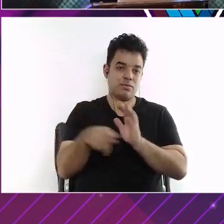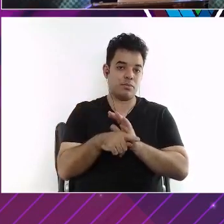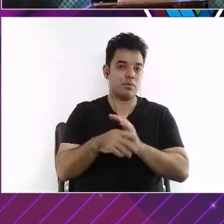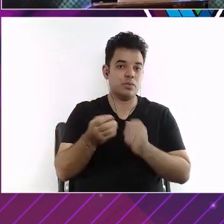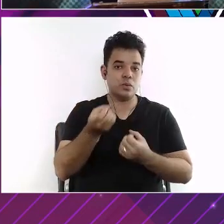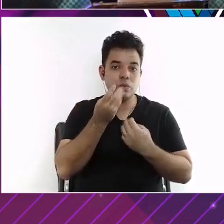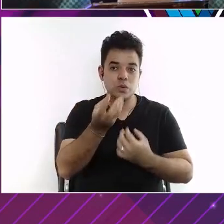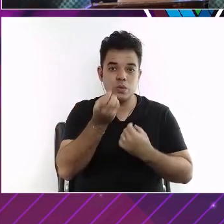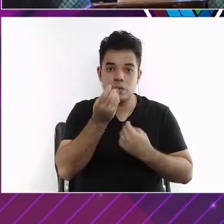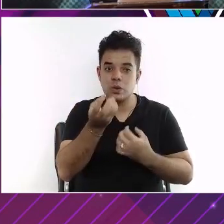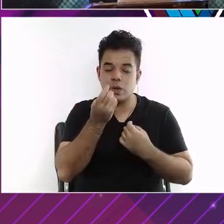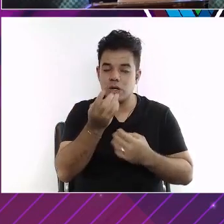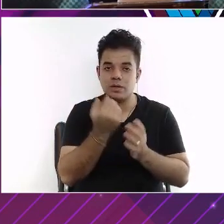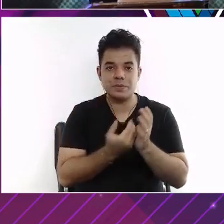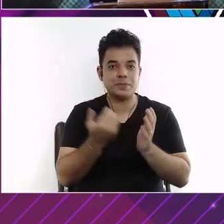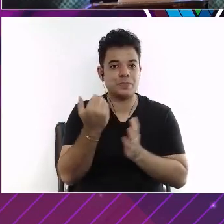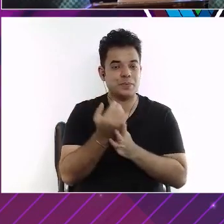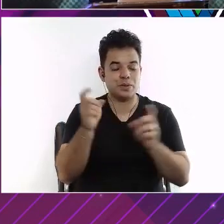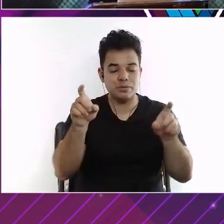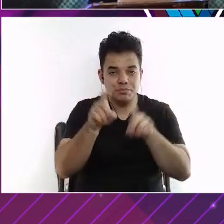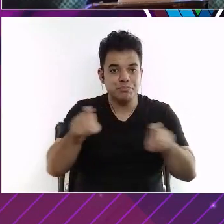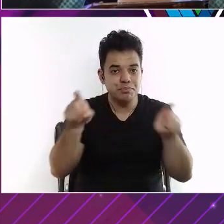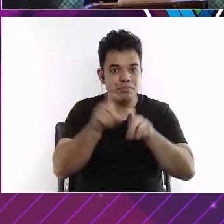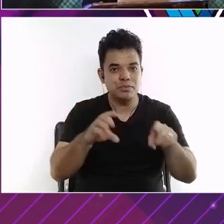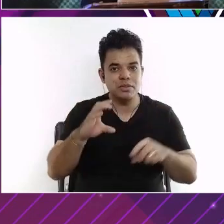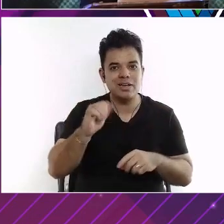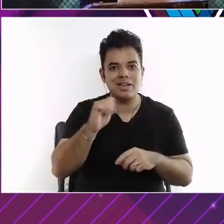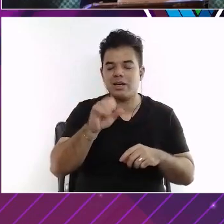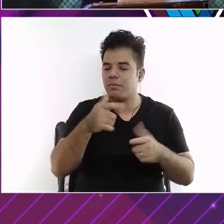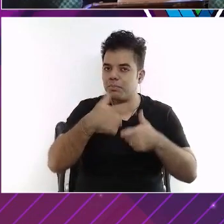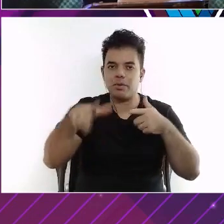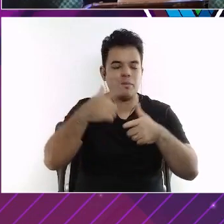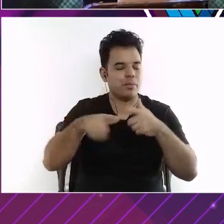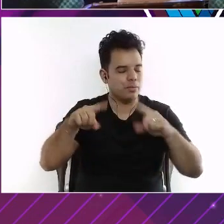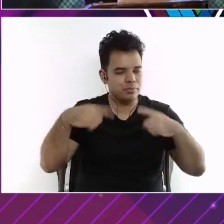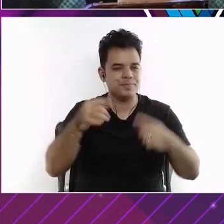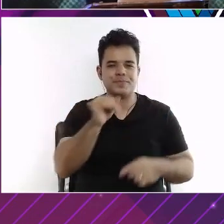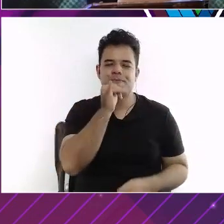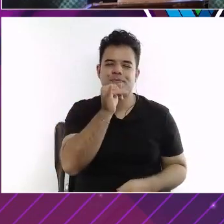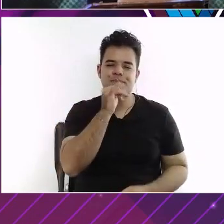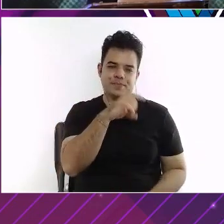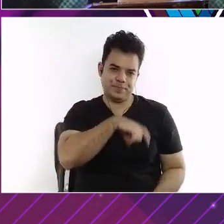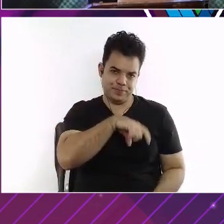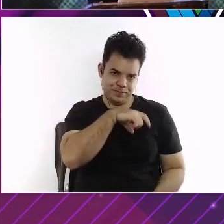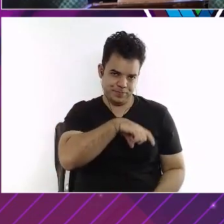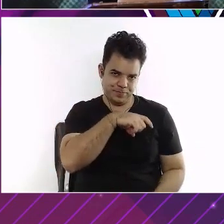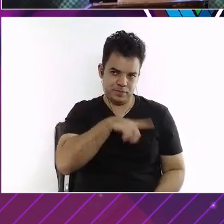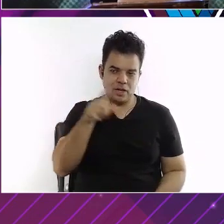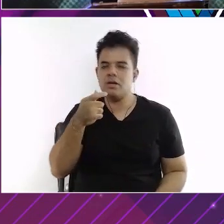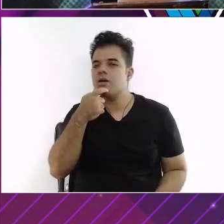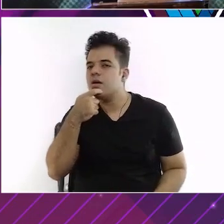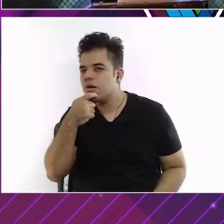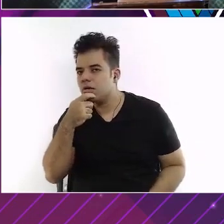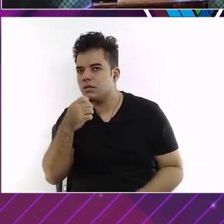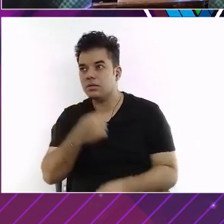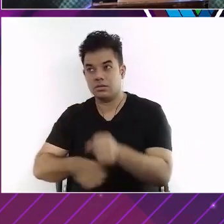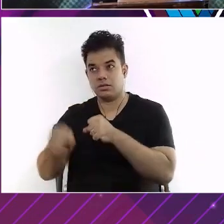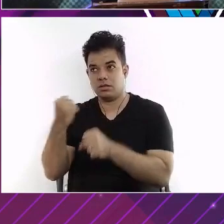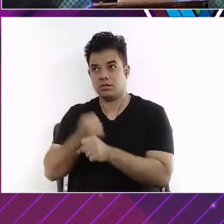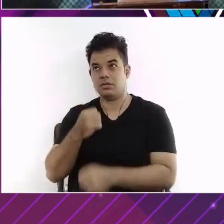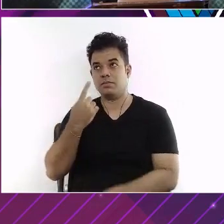Caos, usando como exemplo a carteira de motorista brasileiro. Né? Eu tenho uma carteira de motorista inglesa, tirada em 1981, que